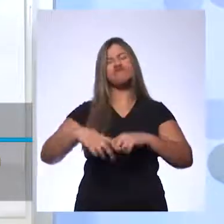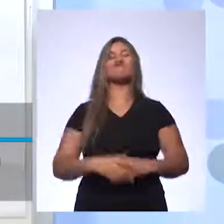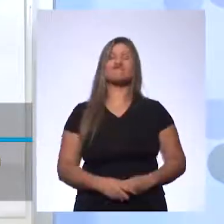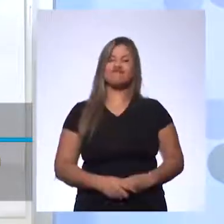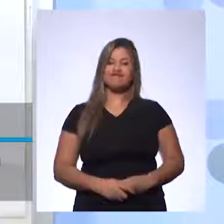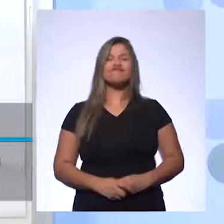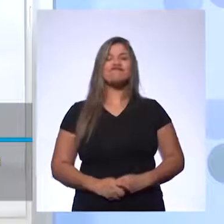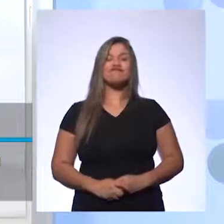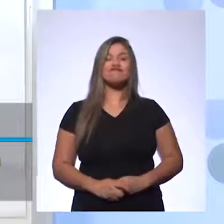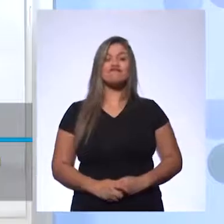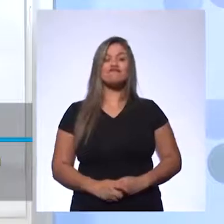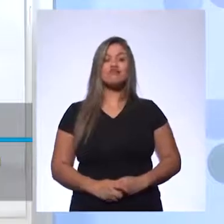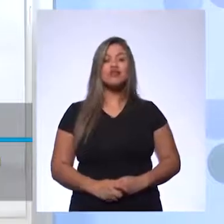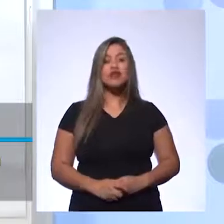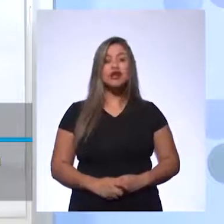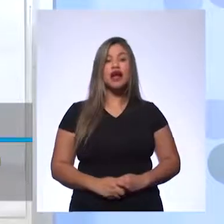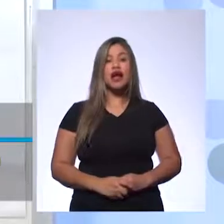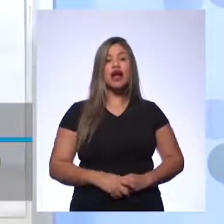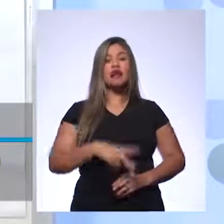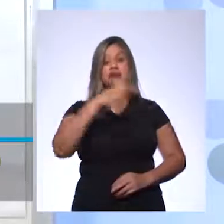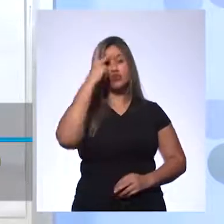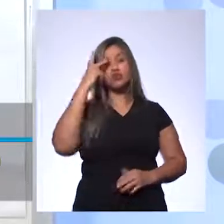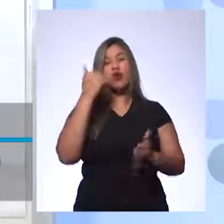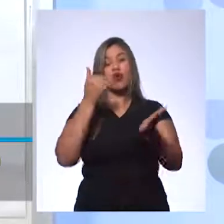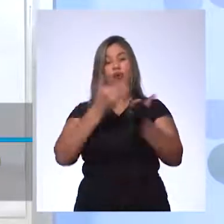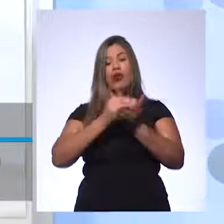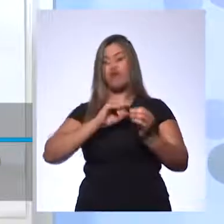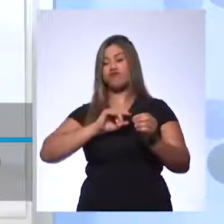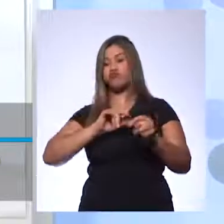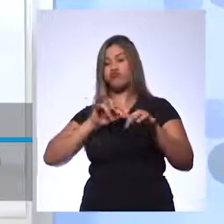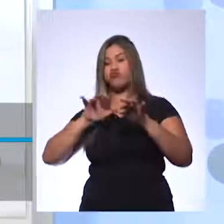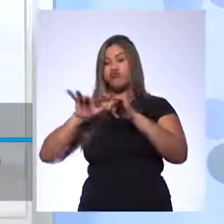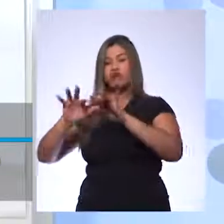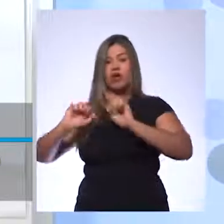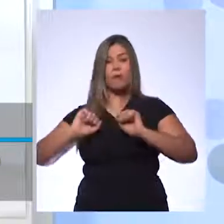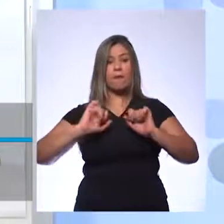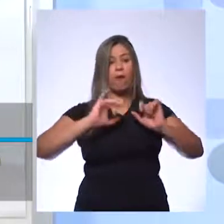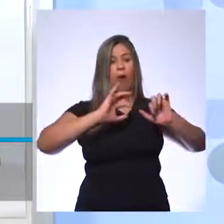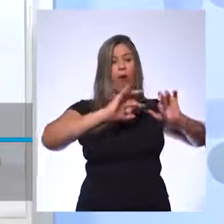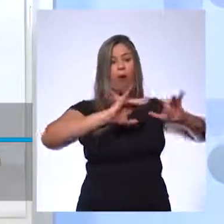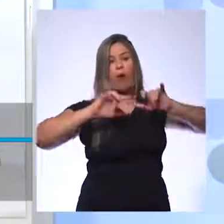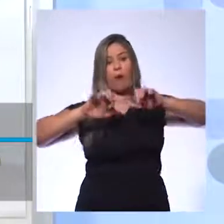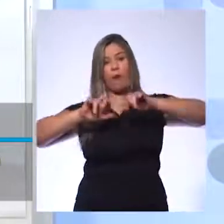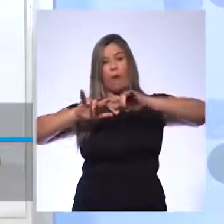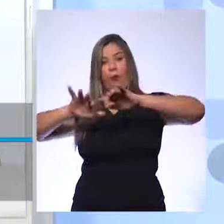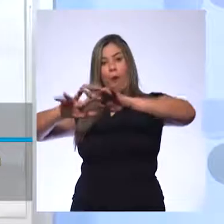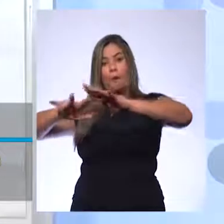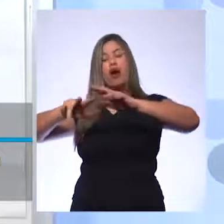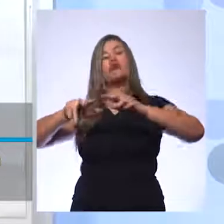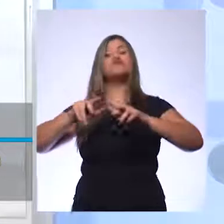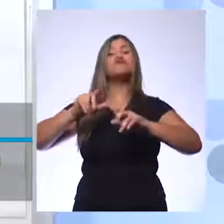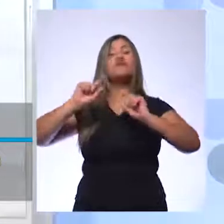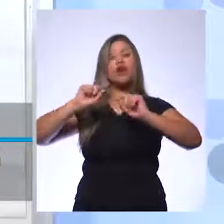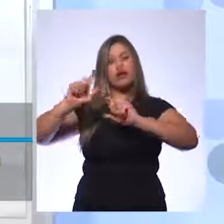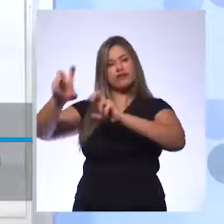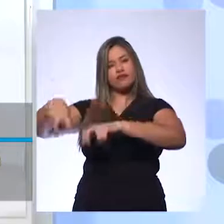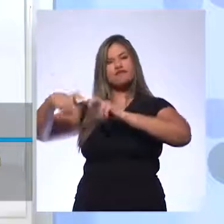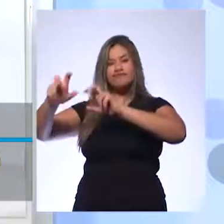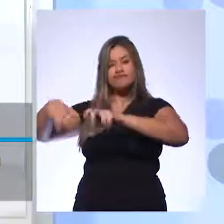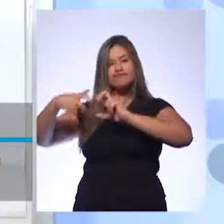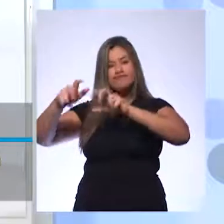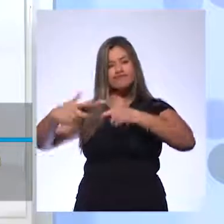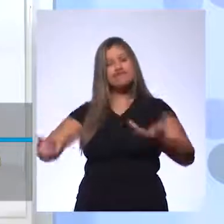começa a se movimentar Então as pessoas começam a se movimentar para as partes rurais tanto que o feudalismo serão